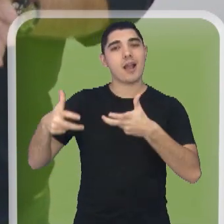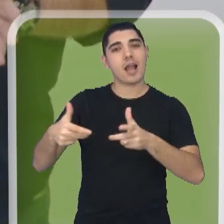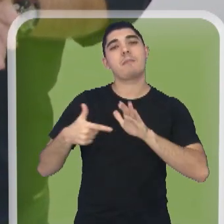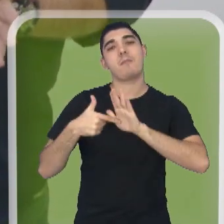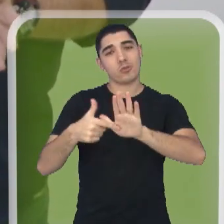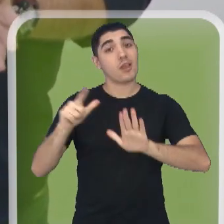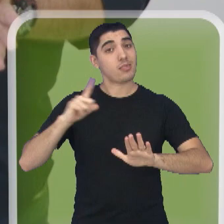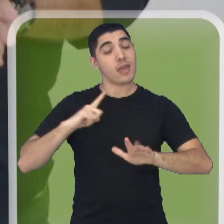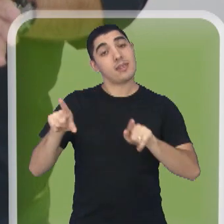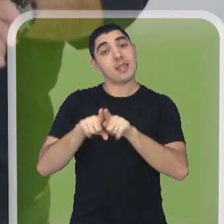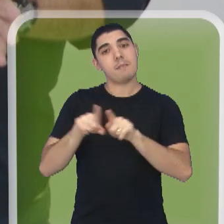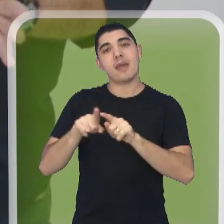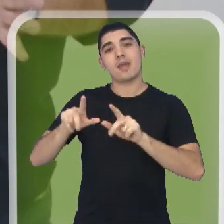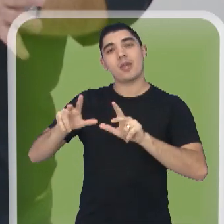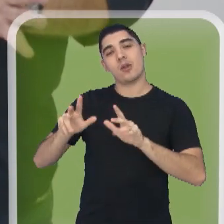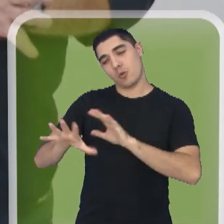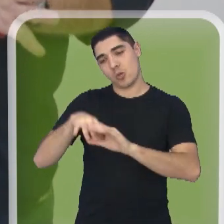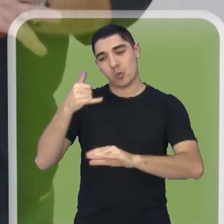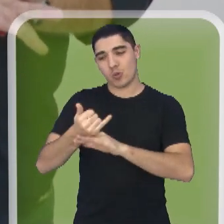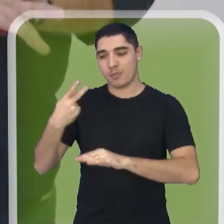câmarasjc.sp.gov.br e também no